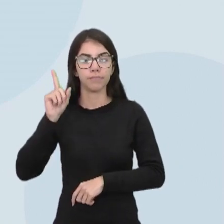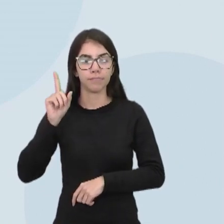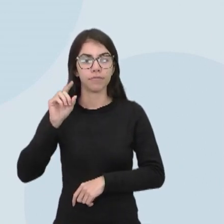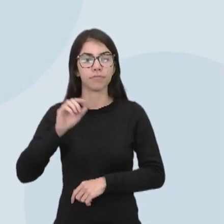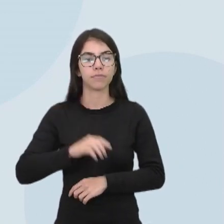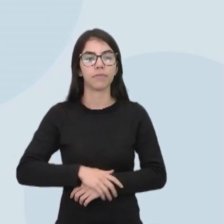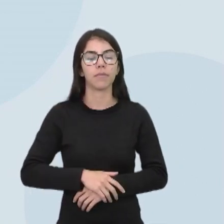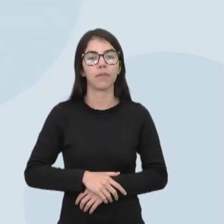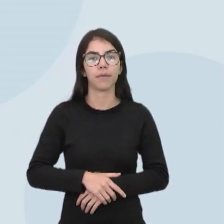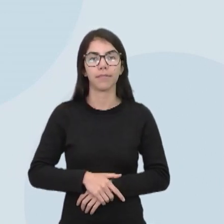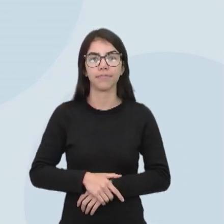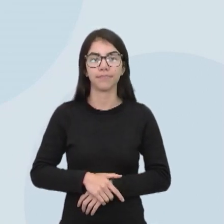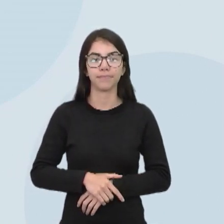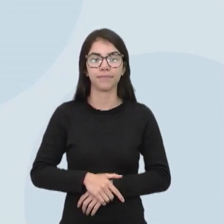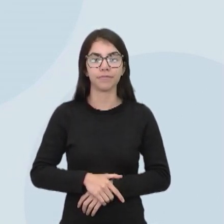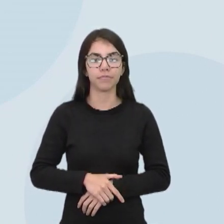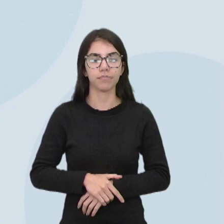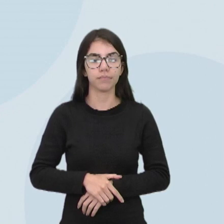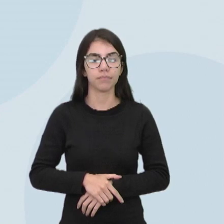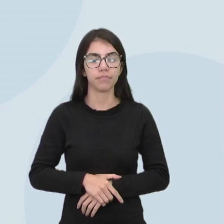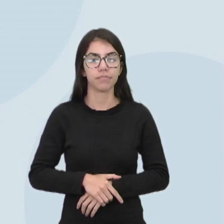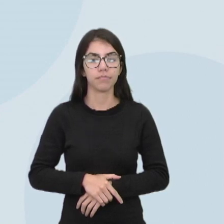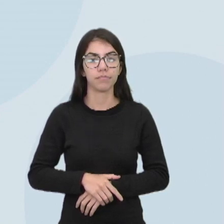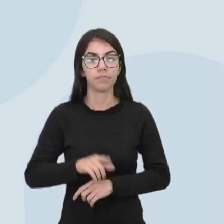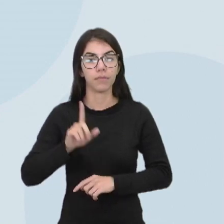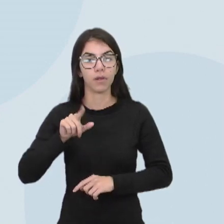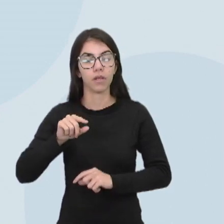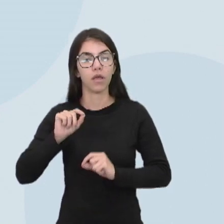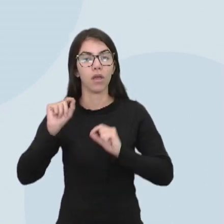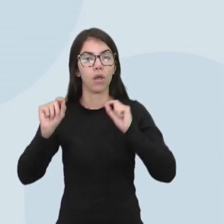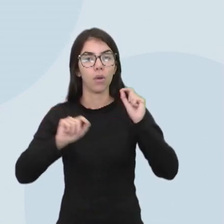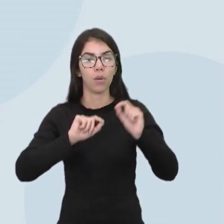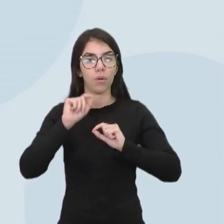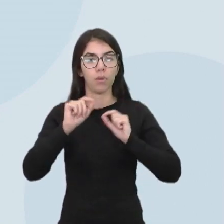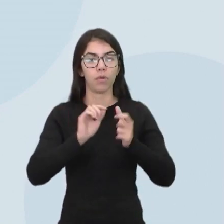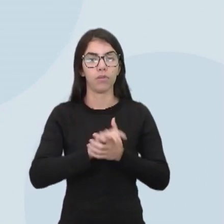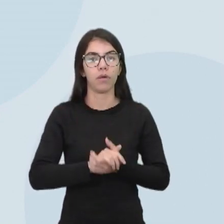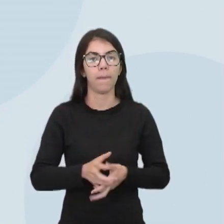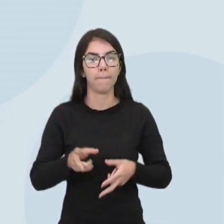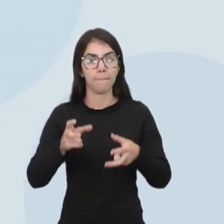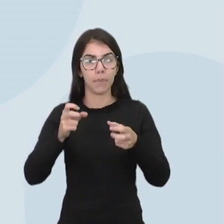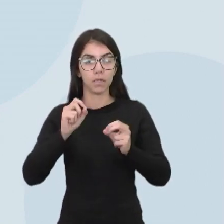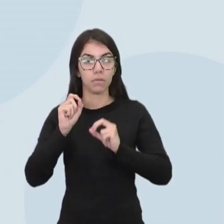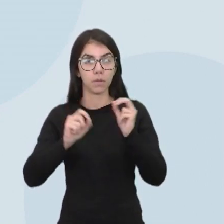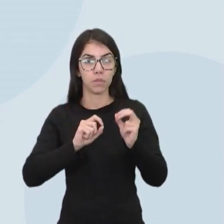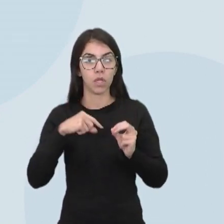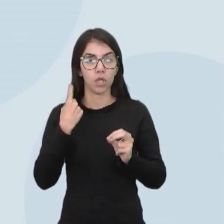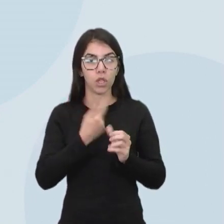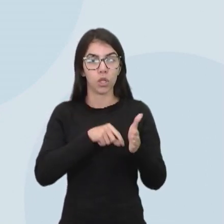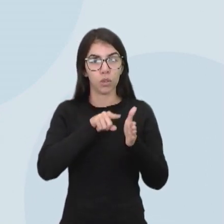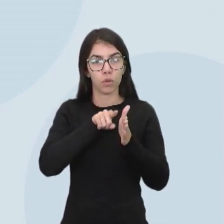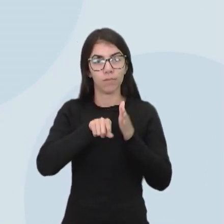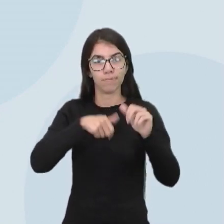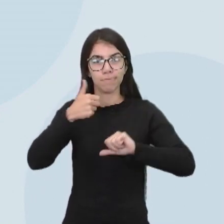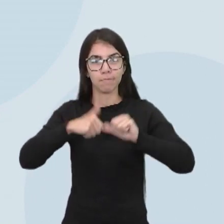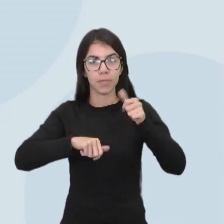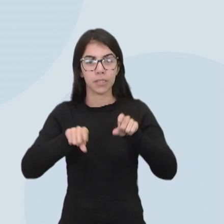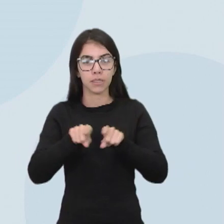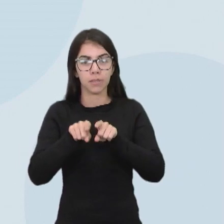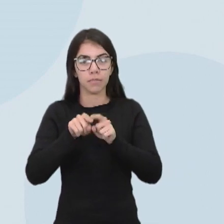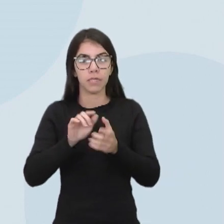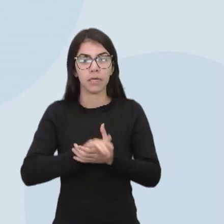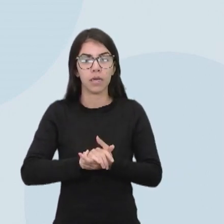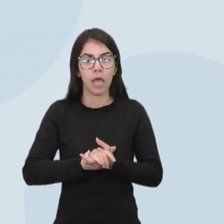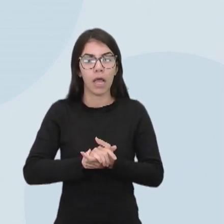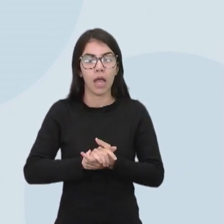13 CHS 601, onde identificamos e analisamos aí as demandas e